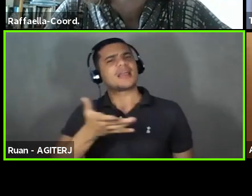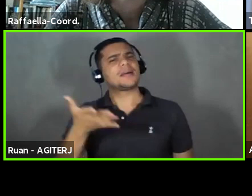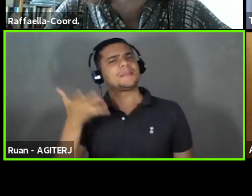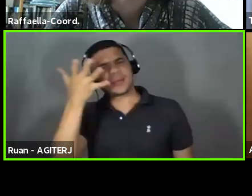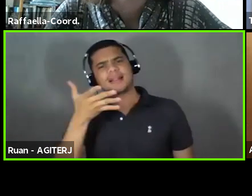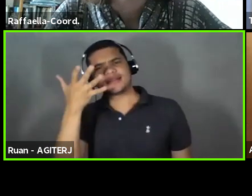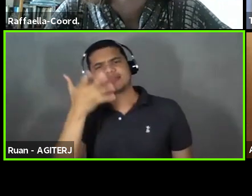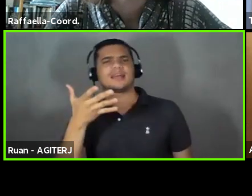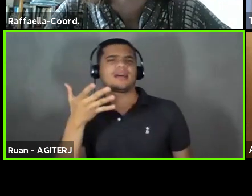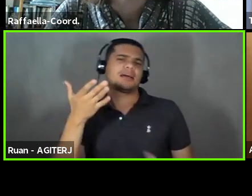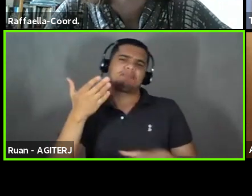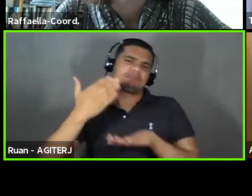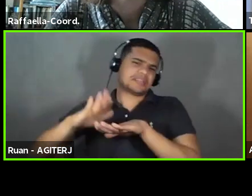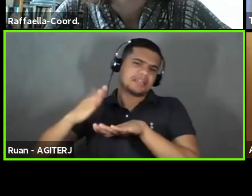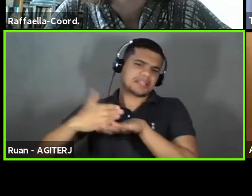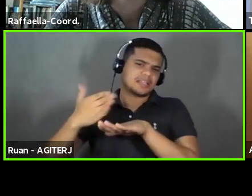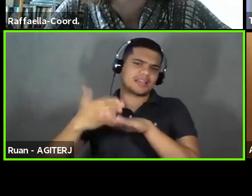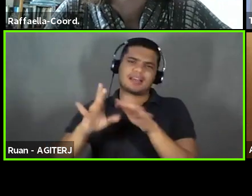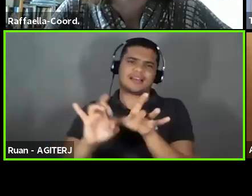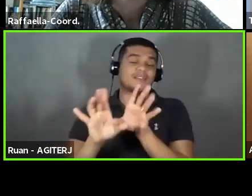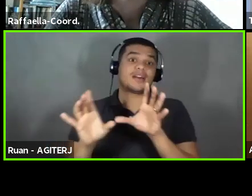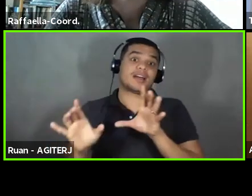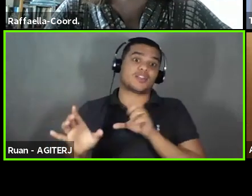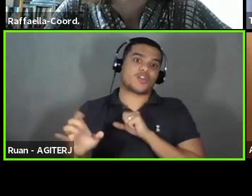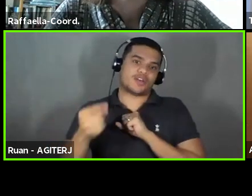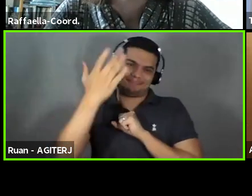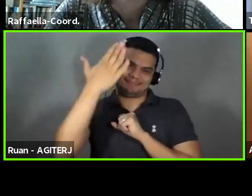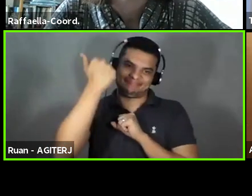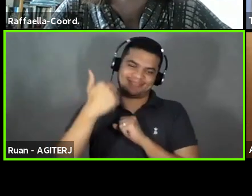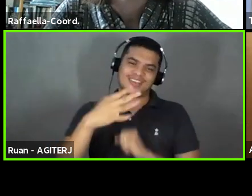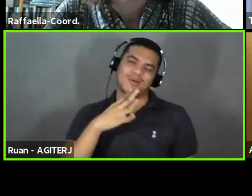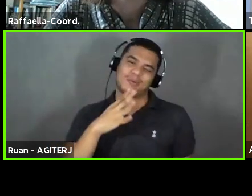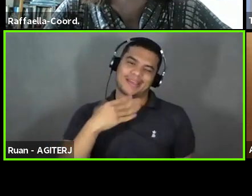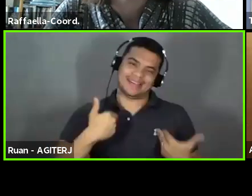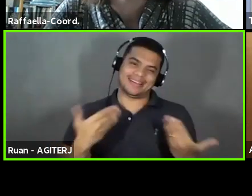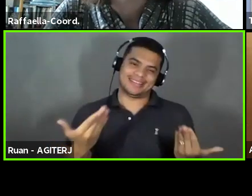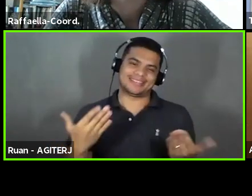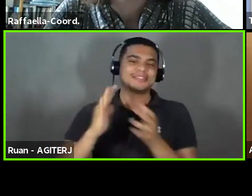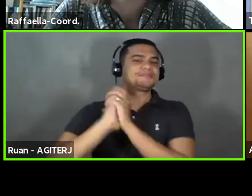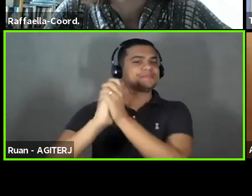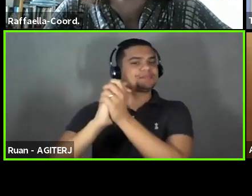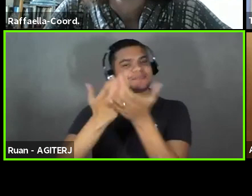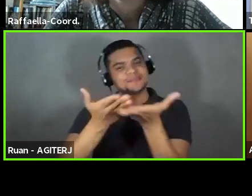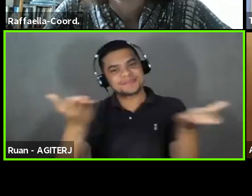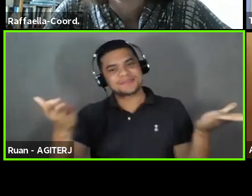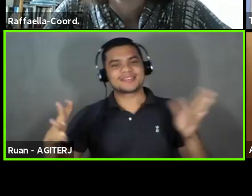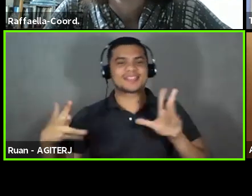tal para treinar o povo aí, eu adoro, você sabe que, enfim, vocês estão de parabéns